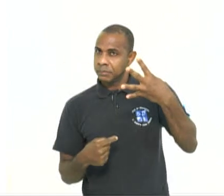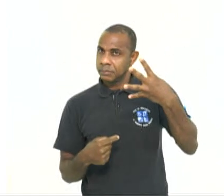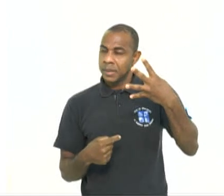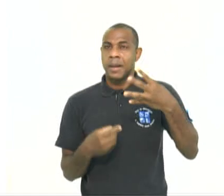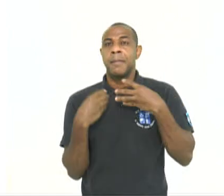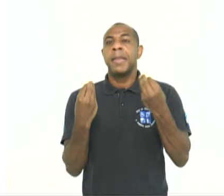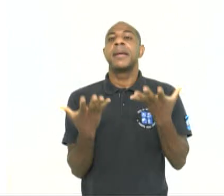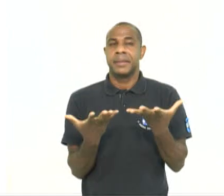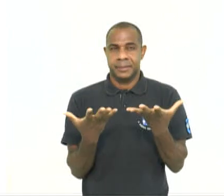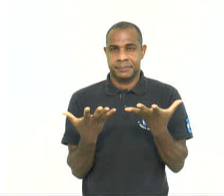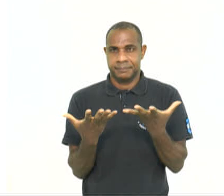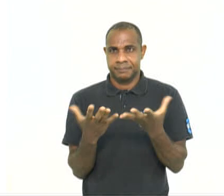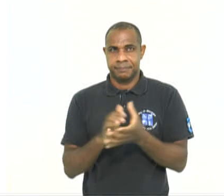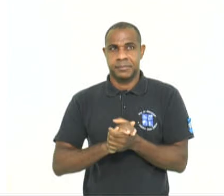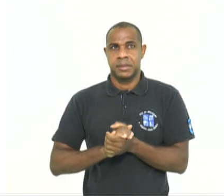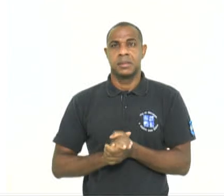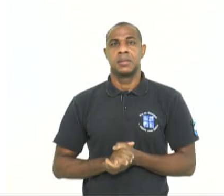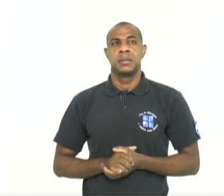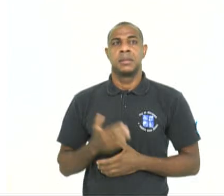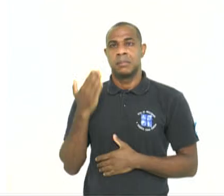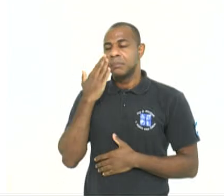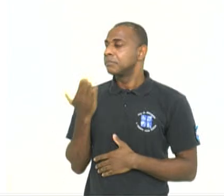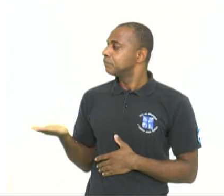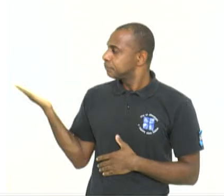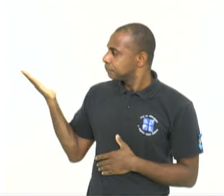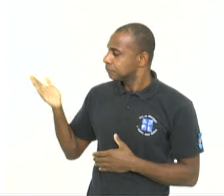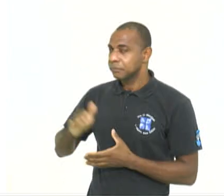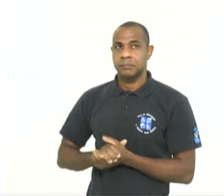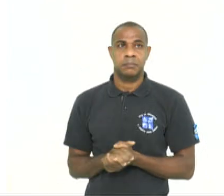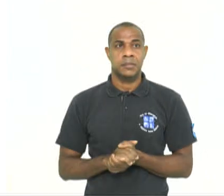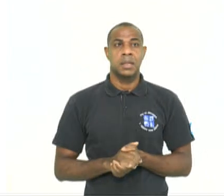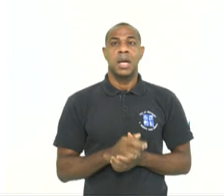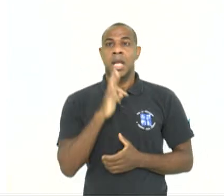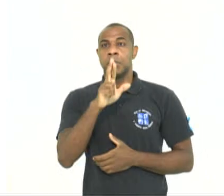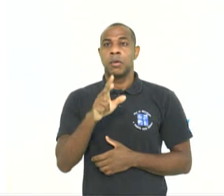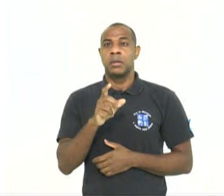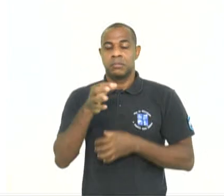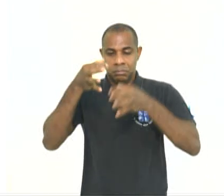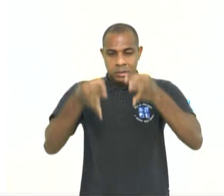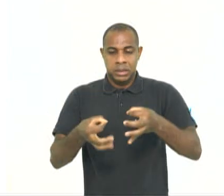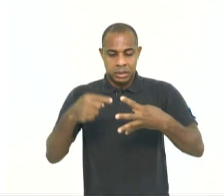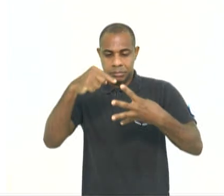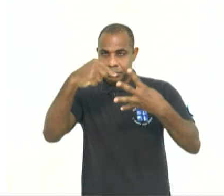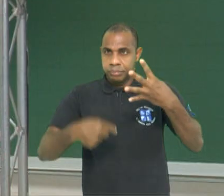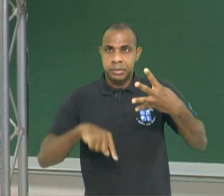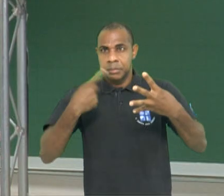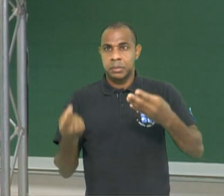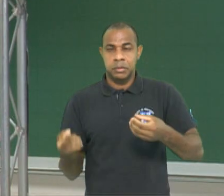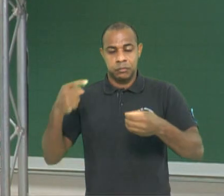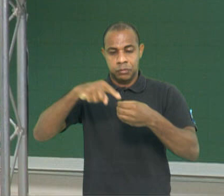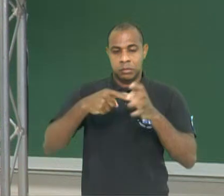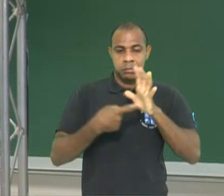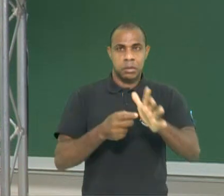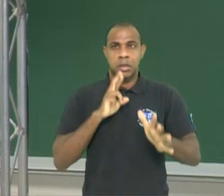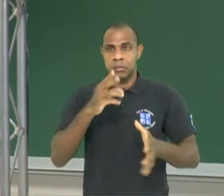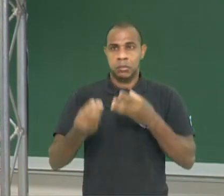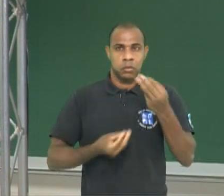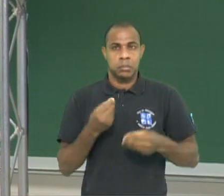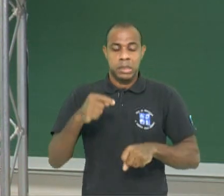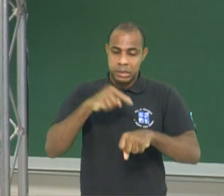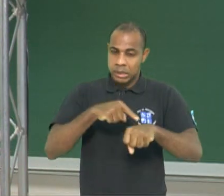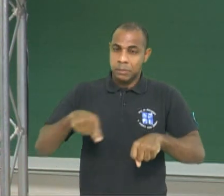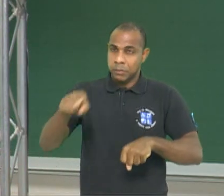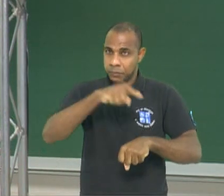Letra D, dar coloração vermelha ao sangue. Ou letra E, produzir células do sangue. Beleza, gente? Dou um tempinho